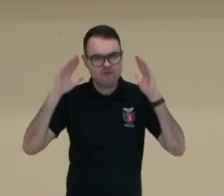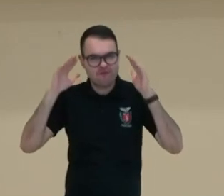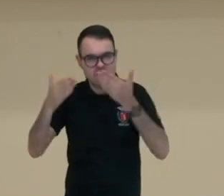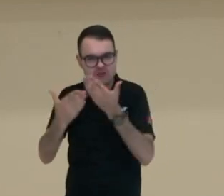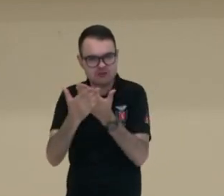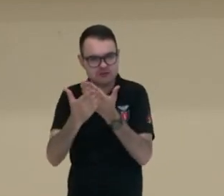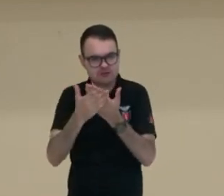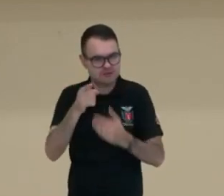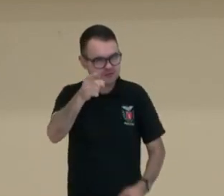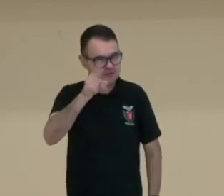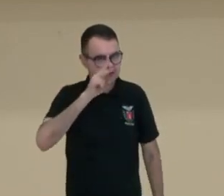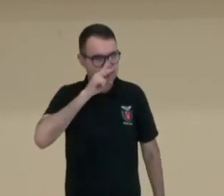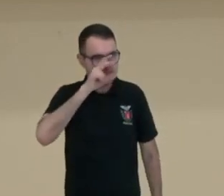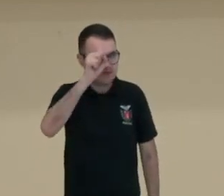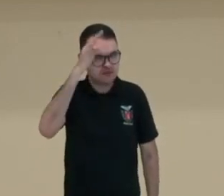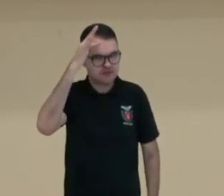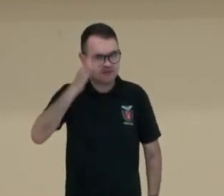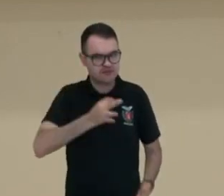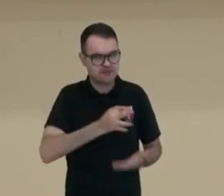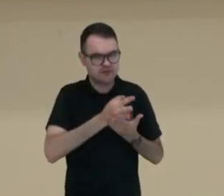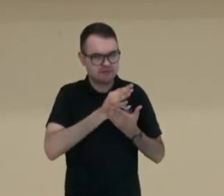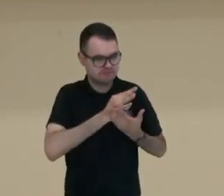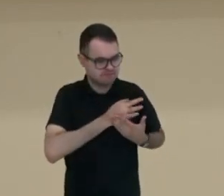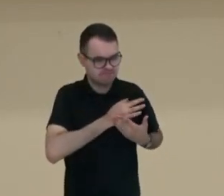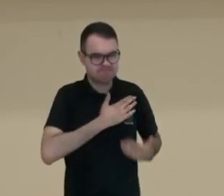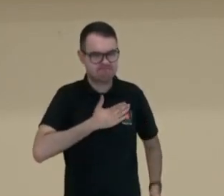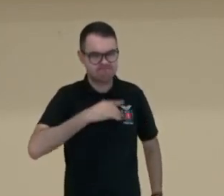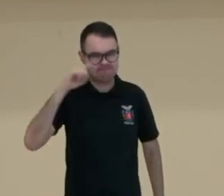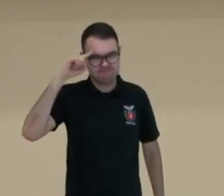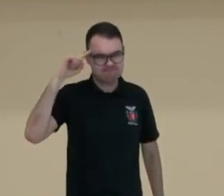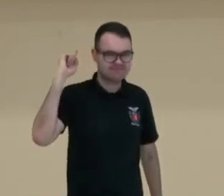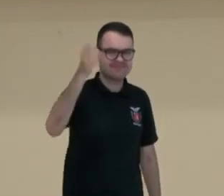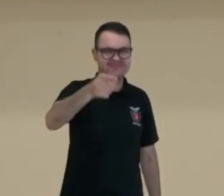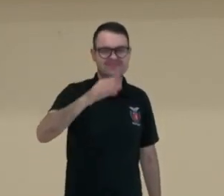galerinha. Força, fé no coração, né? Até a próxima.